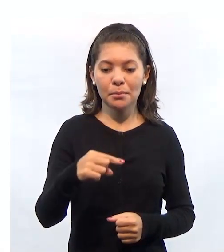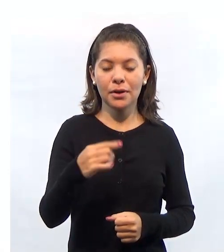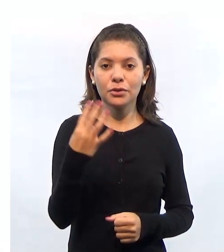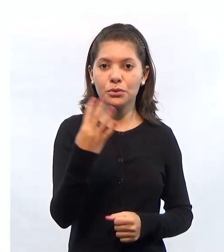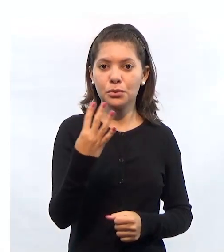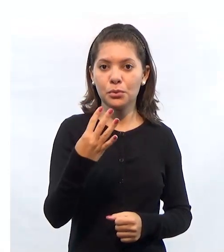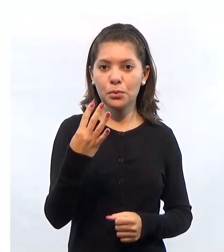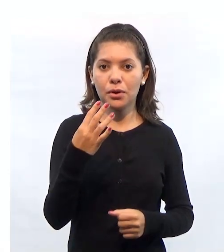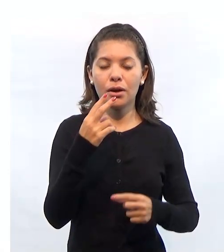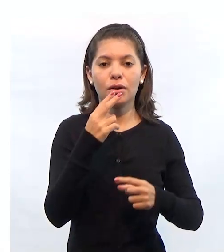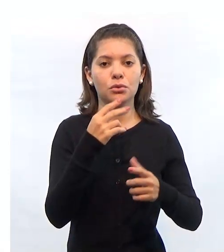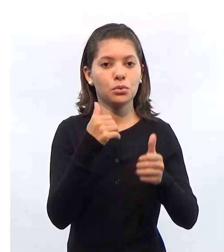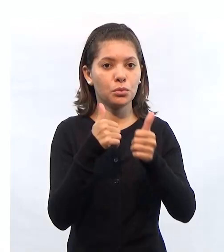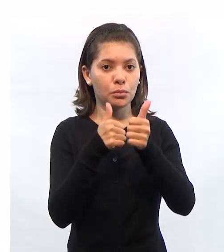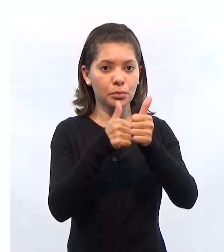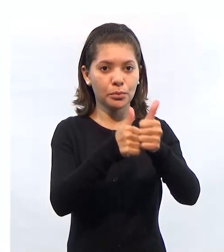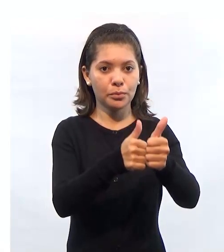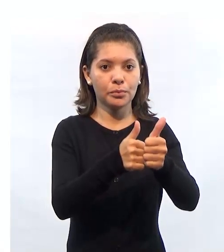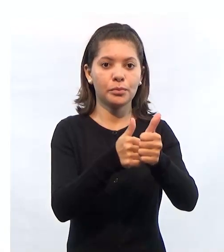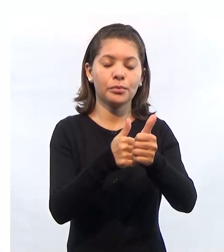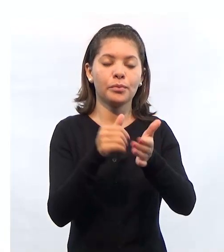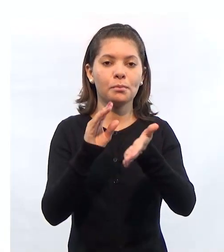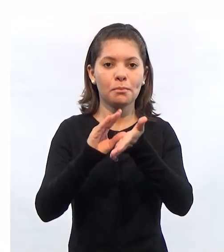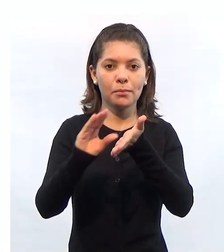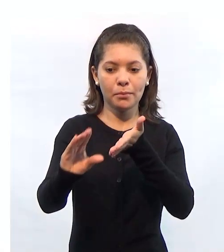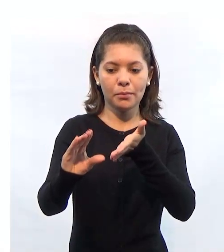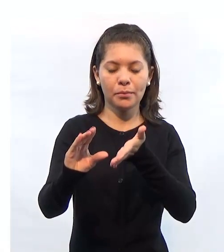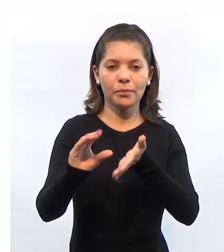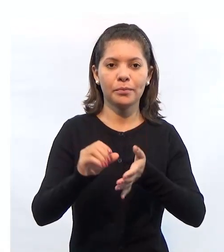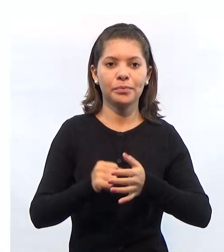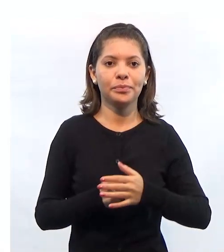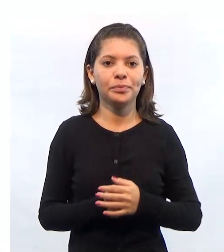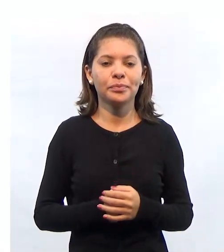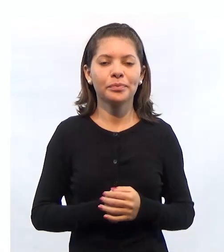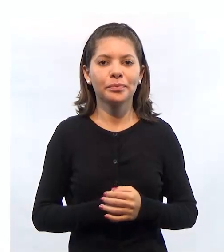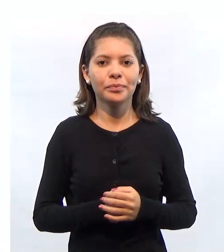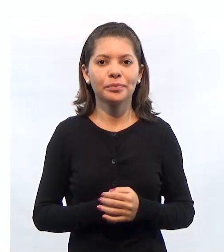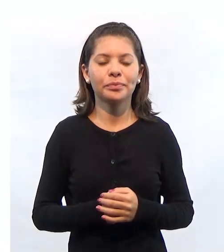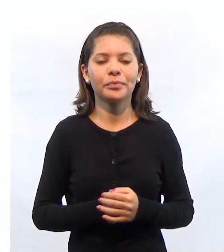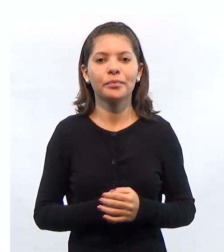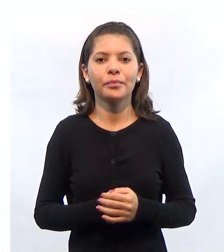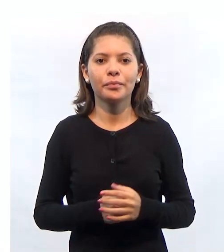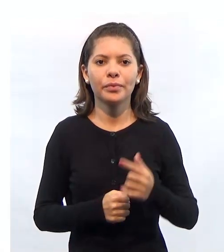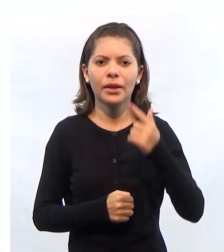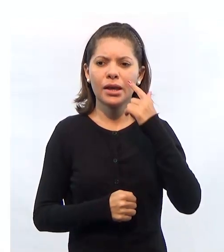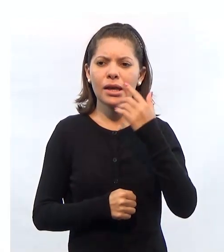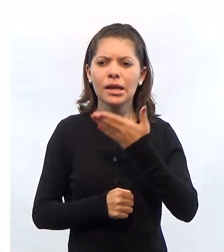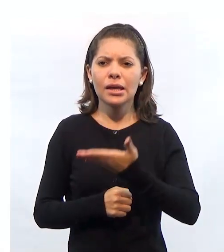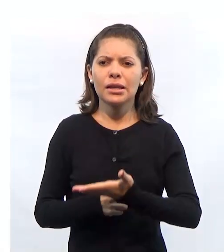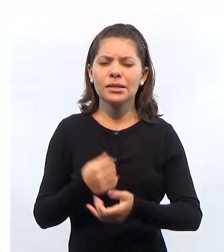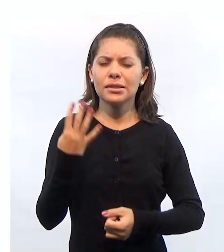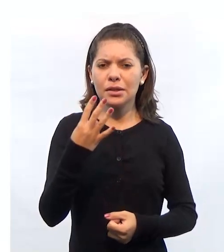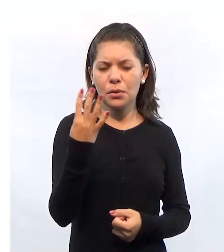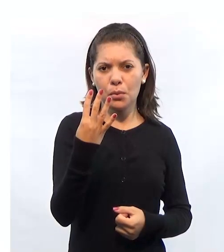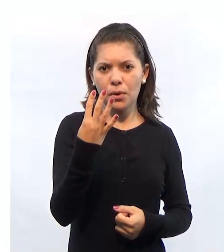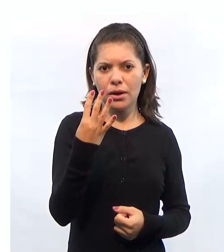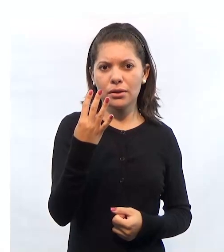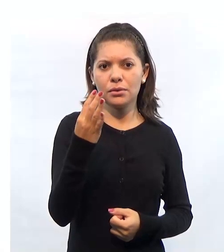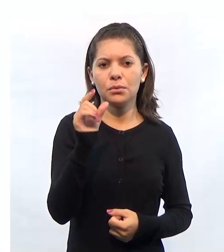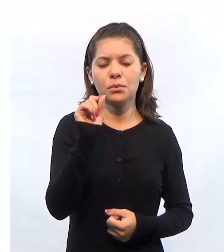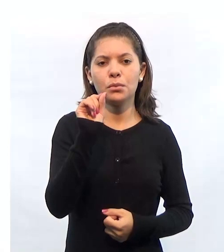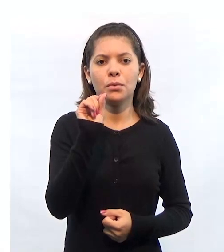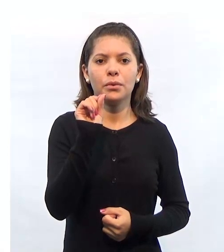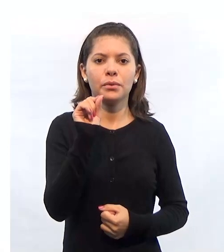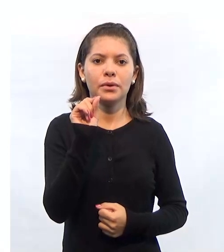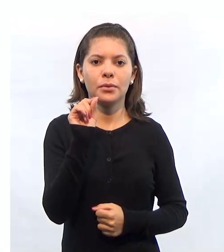feito acompanhamento do fornecimento e entrega da ordem de compra. No just-in-time, esse acompanhamento